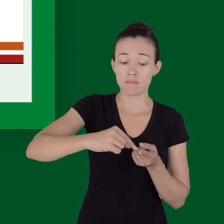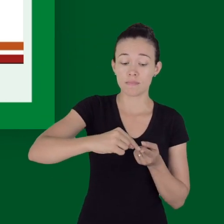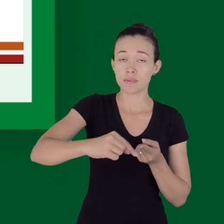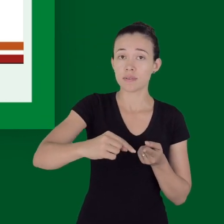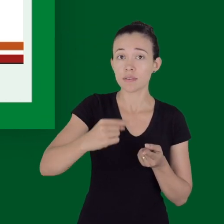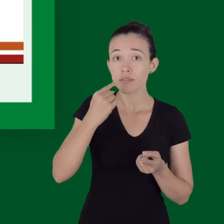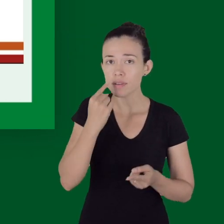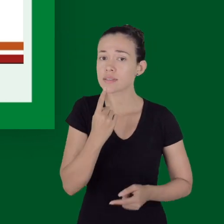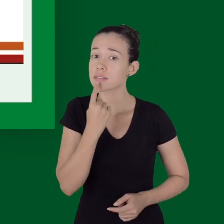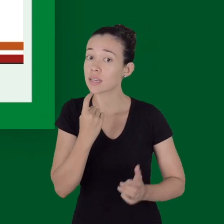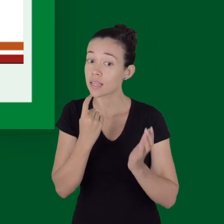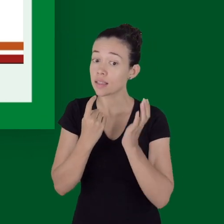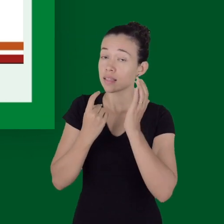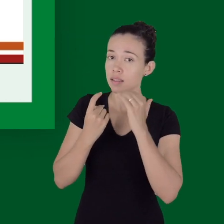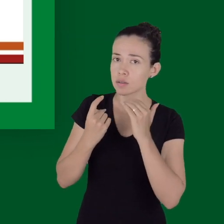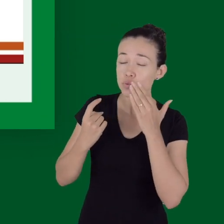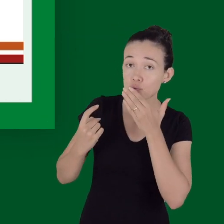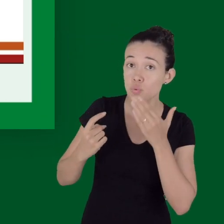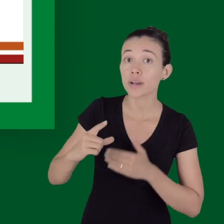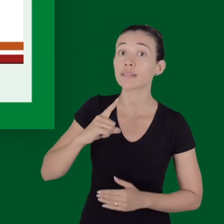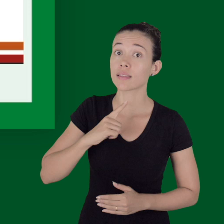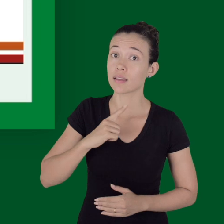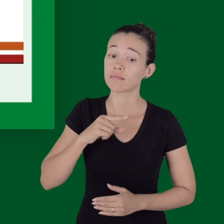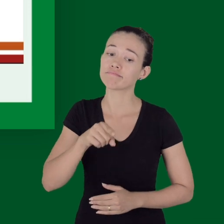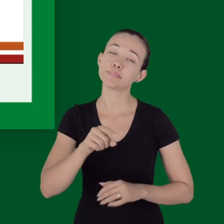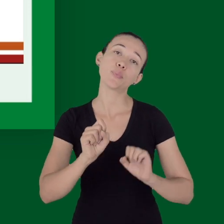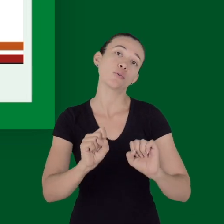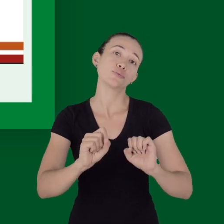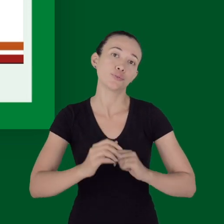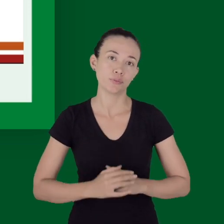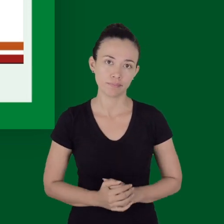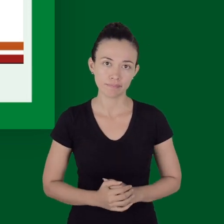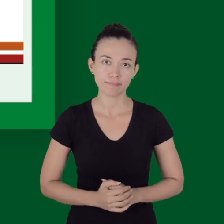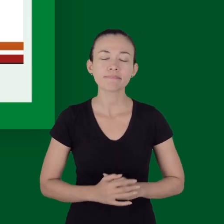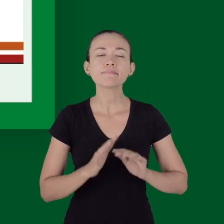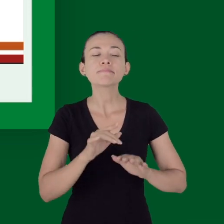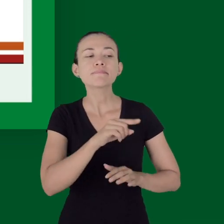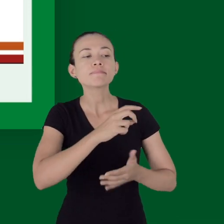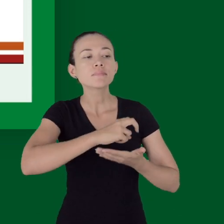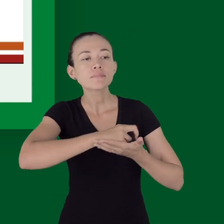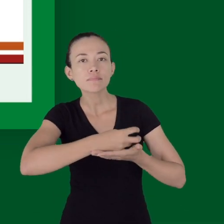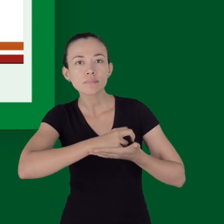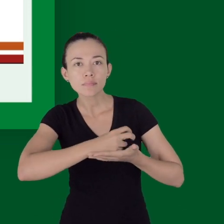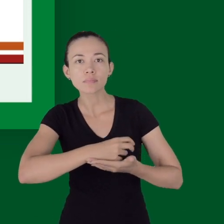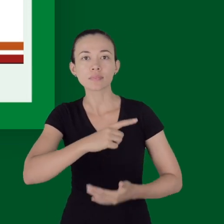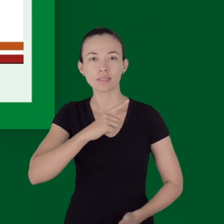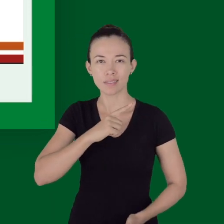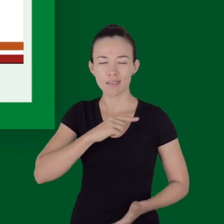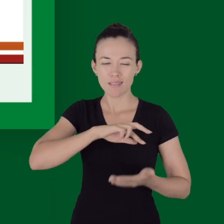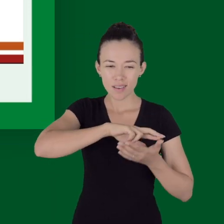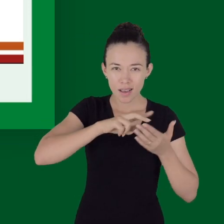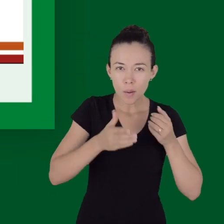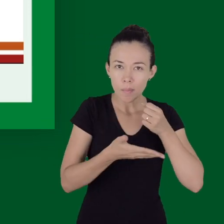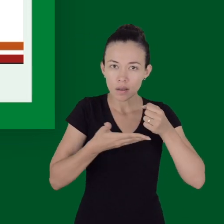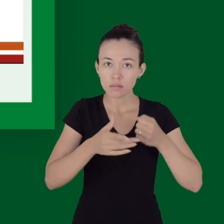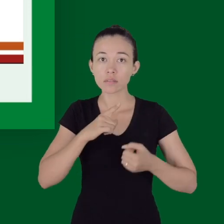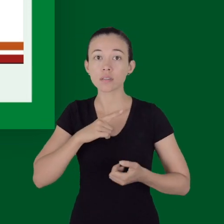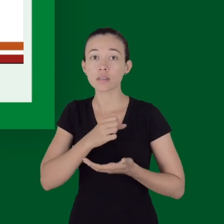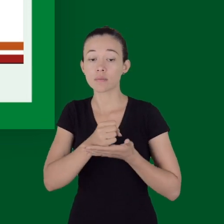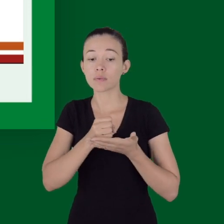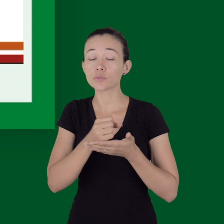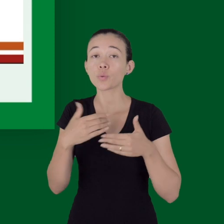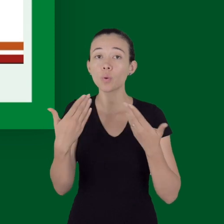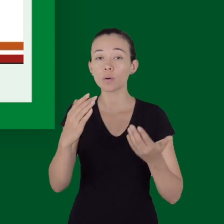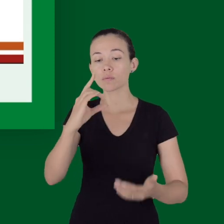para o hospital. E se o paciente tiver uma crise convulsiva, se for a básica, o que a gente tem disponível é o diazepam.